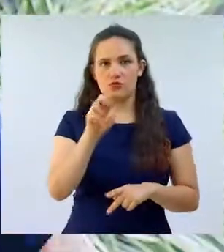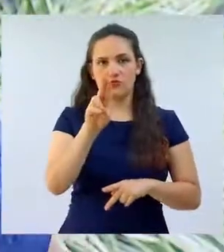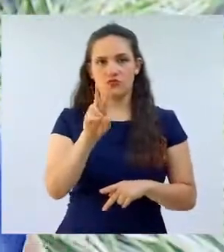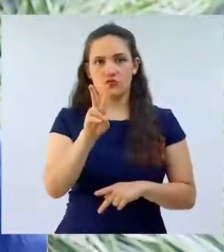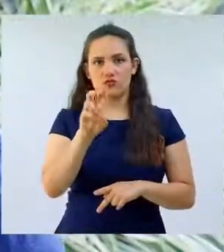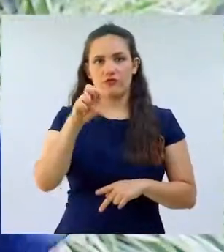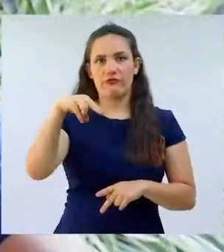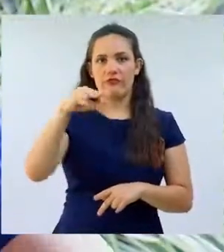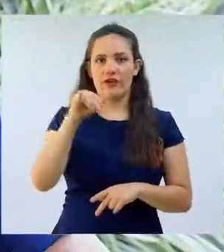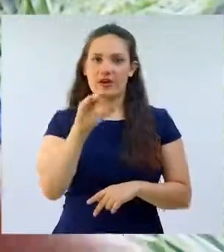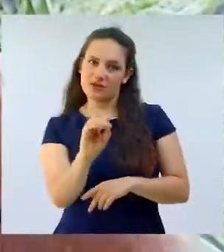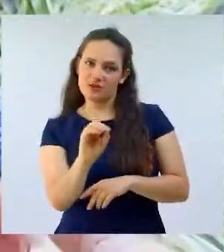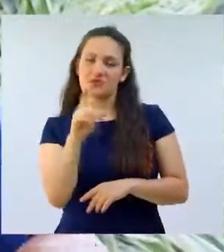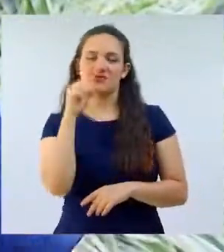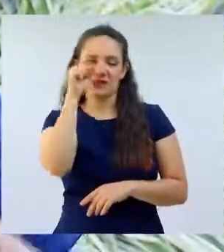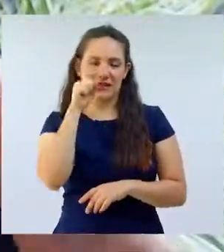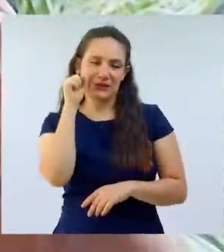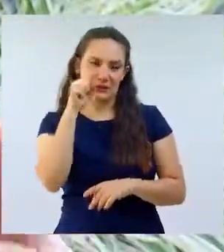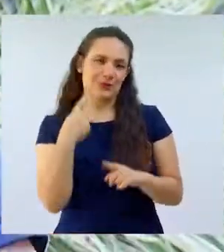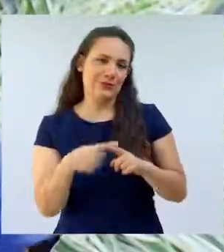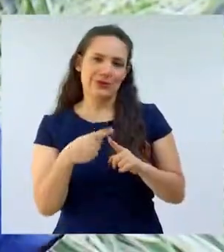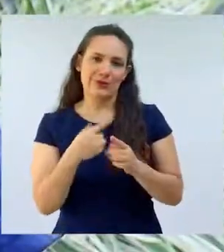que a gente acabou ficando amigo